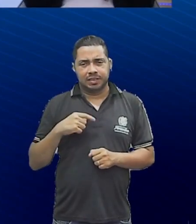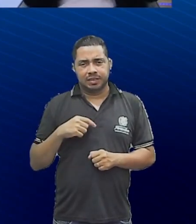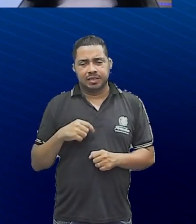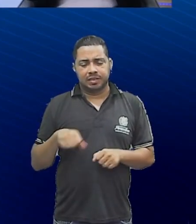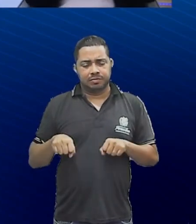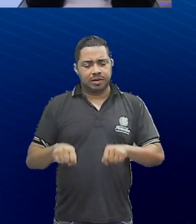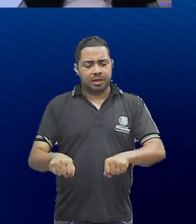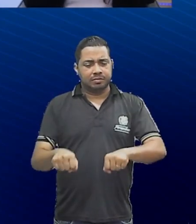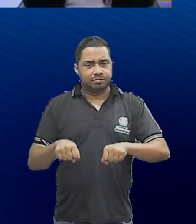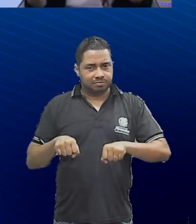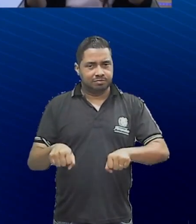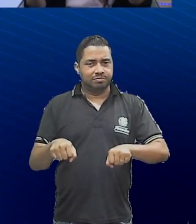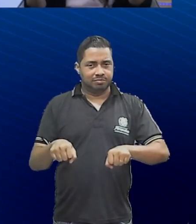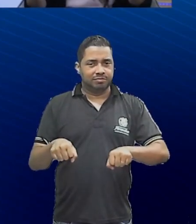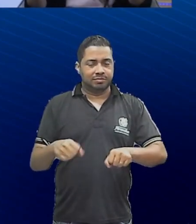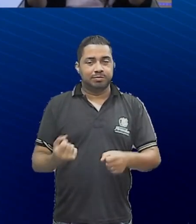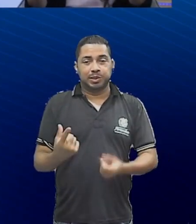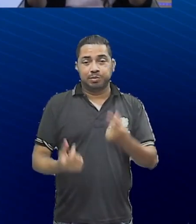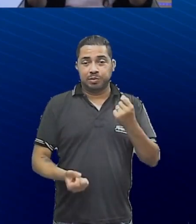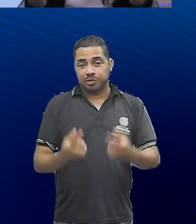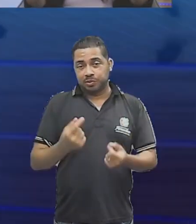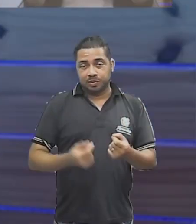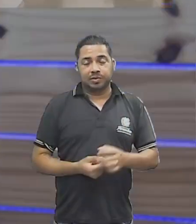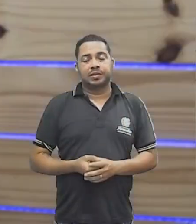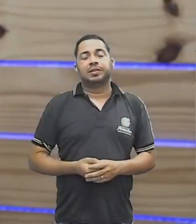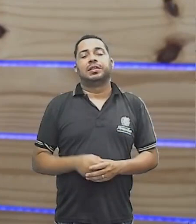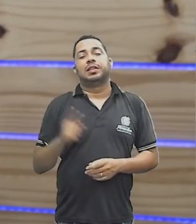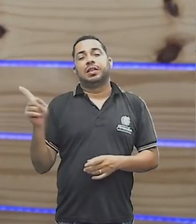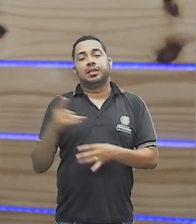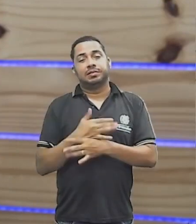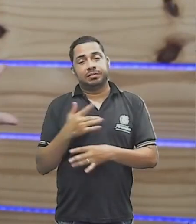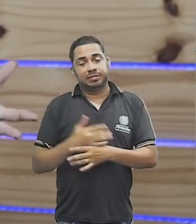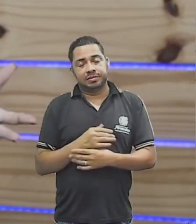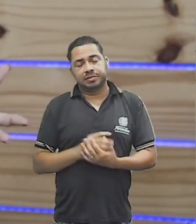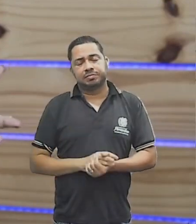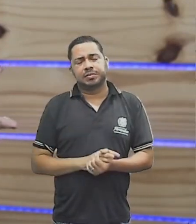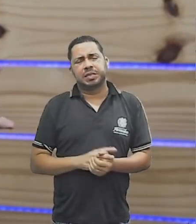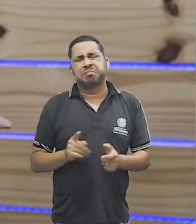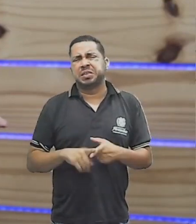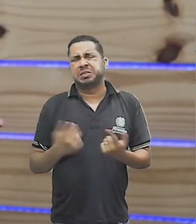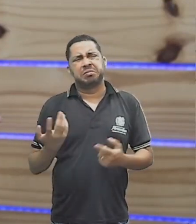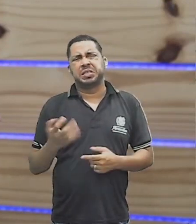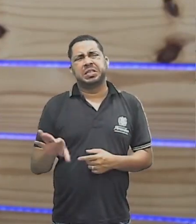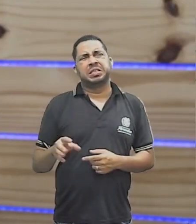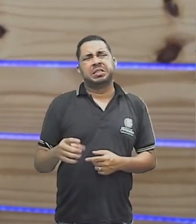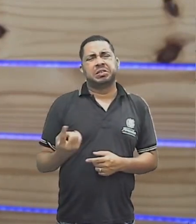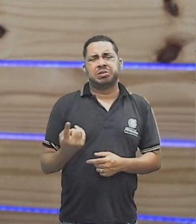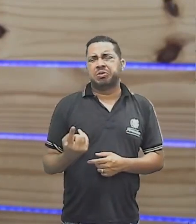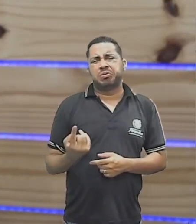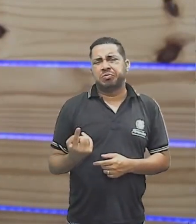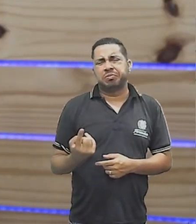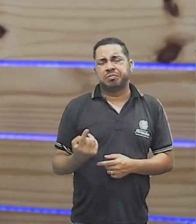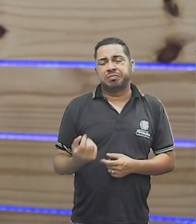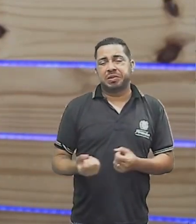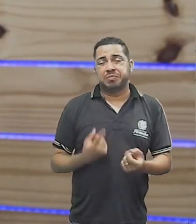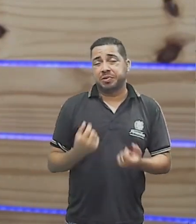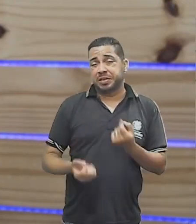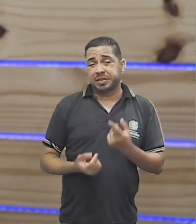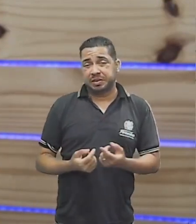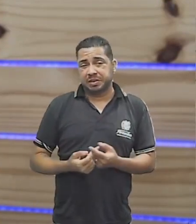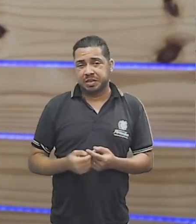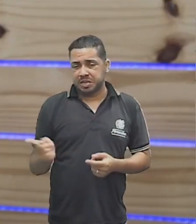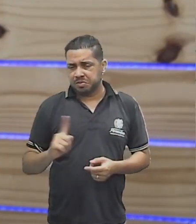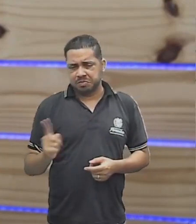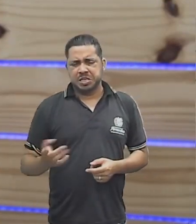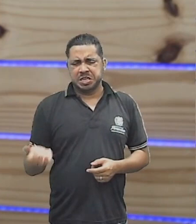pipoca no centro de Curitiba, certo? Mas ele não queria ser mais um pipoqueiro. Ele queria ser